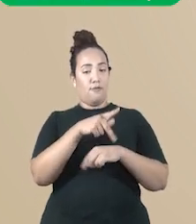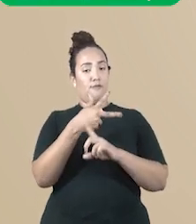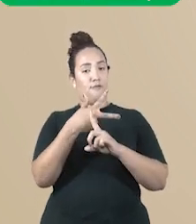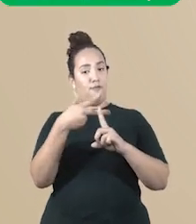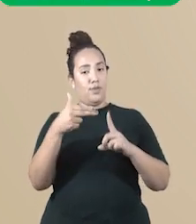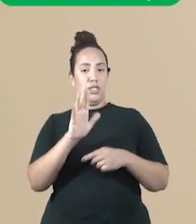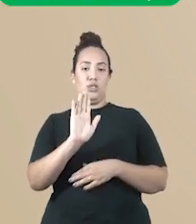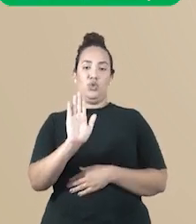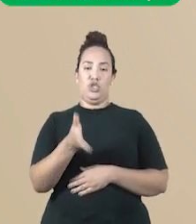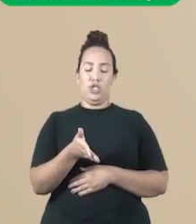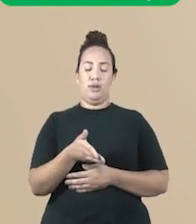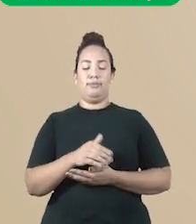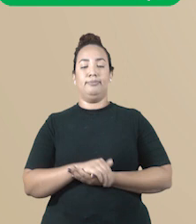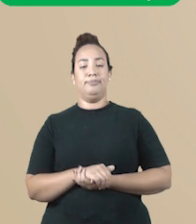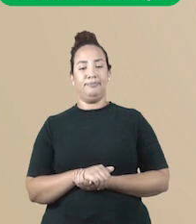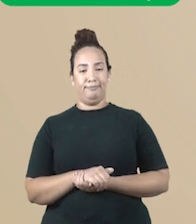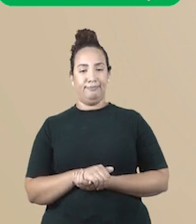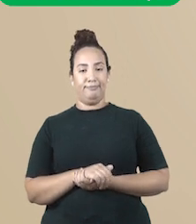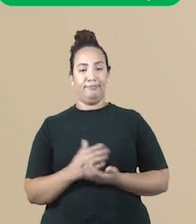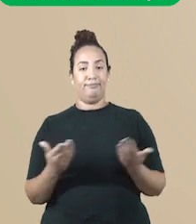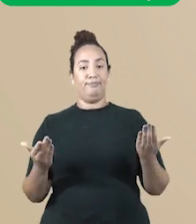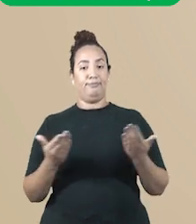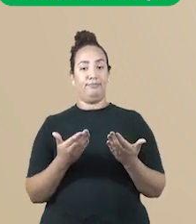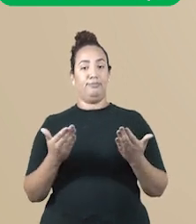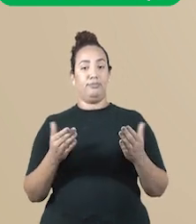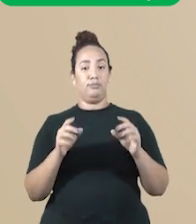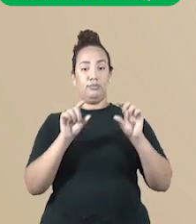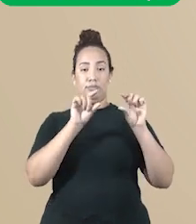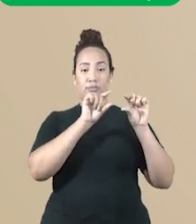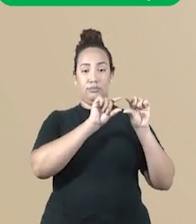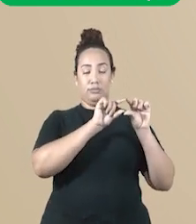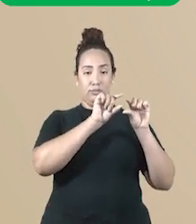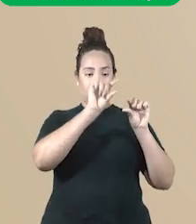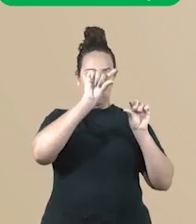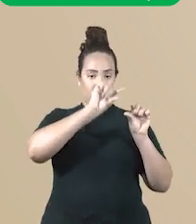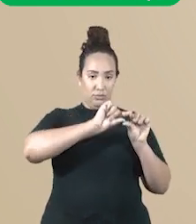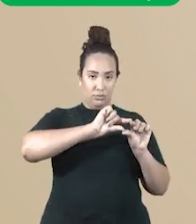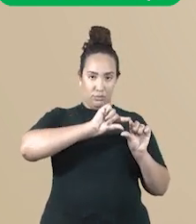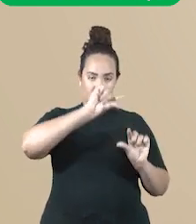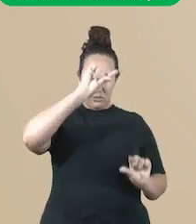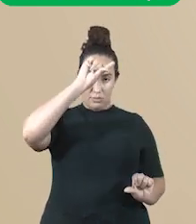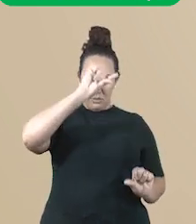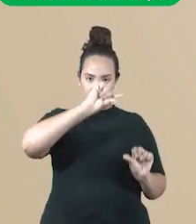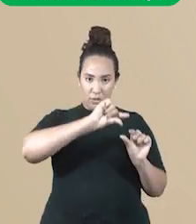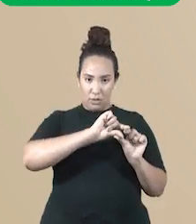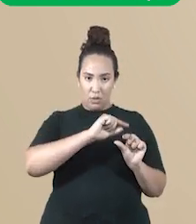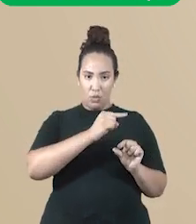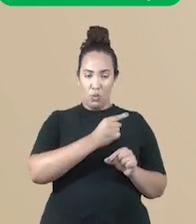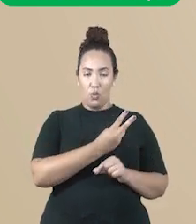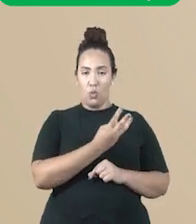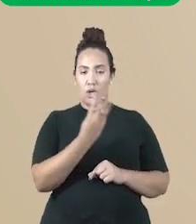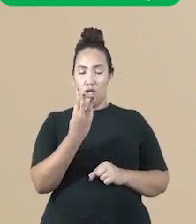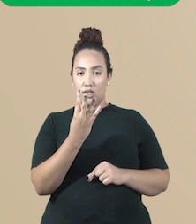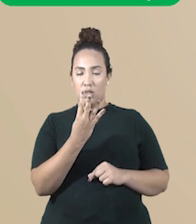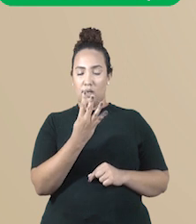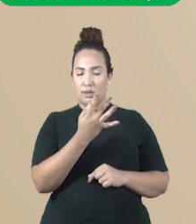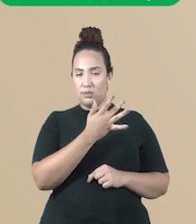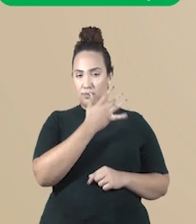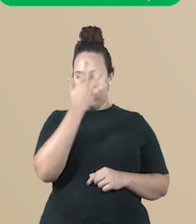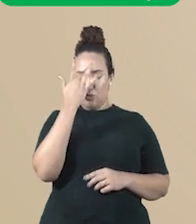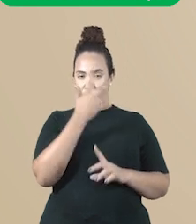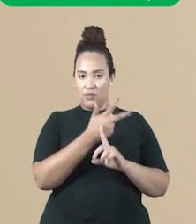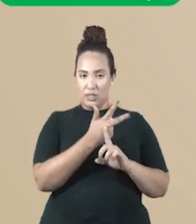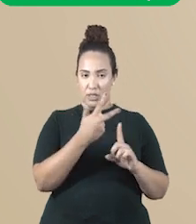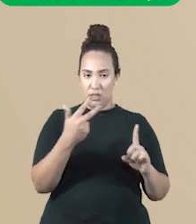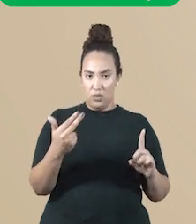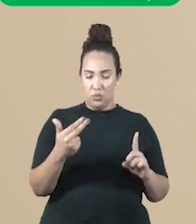que já venceram a Copa. Já aqui em cima temos quantidade de Copas vencidas. Isso nos